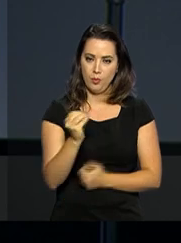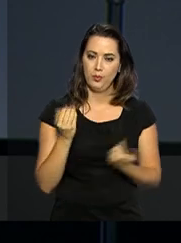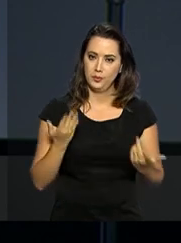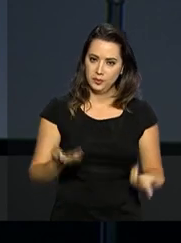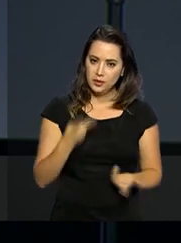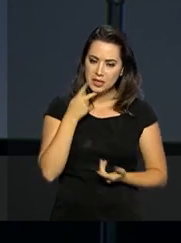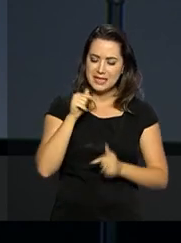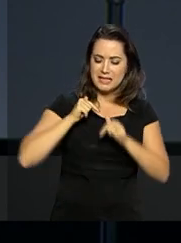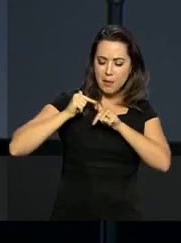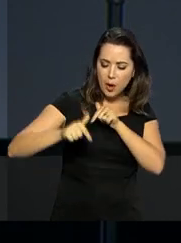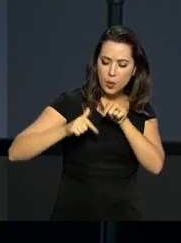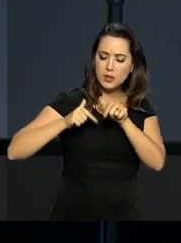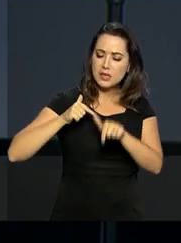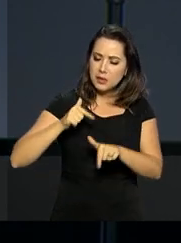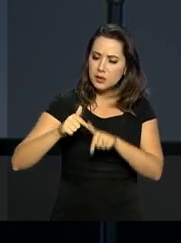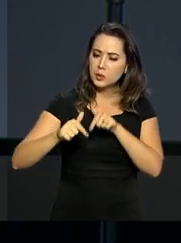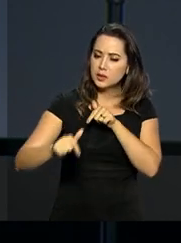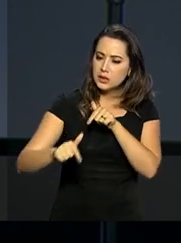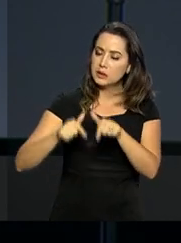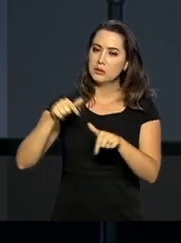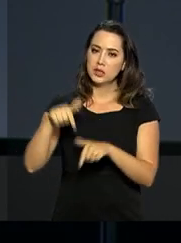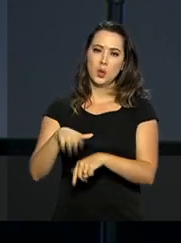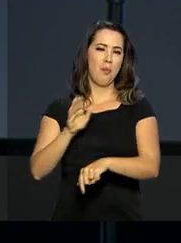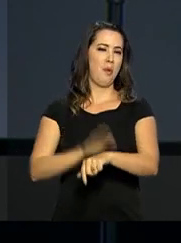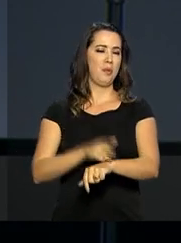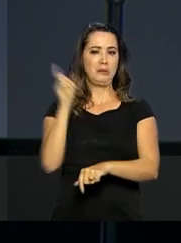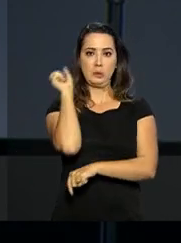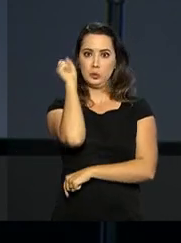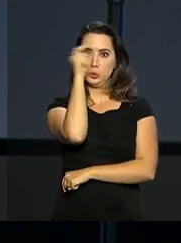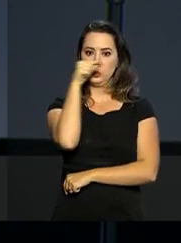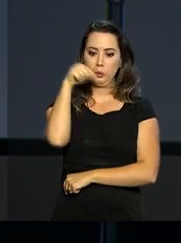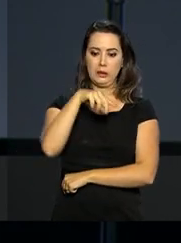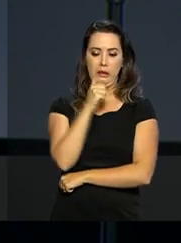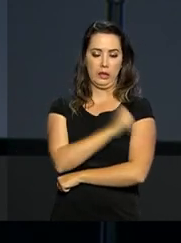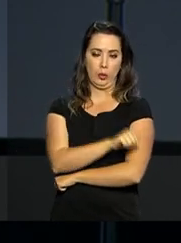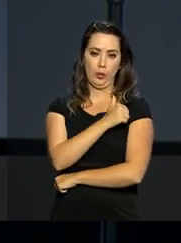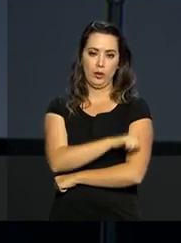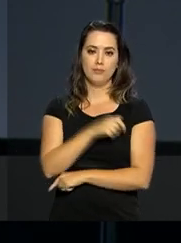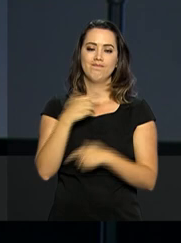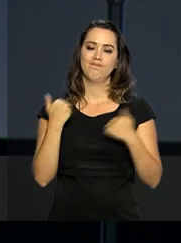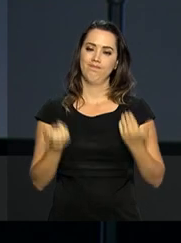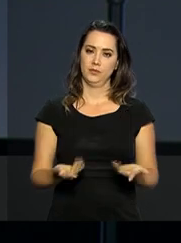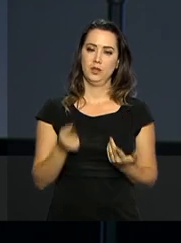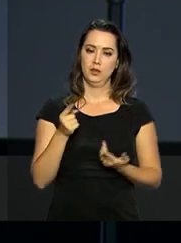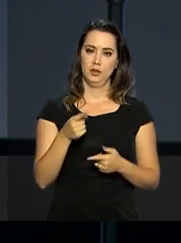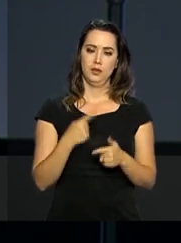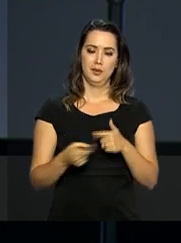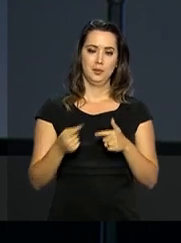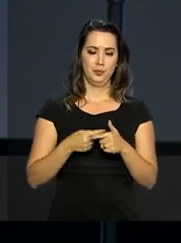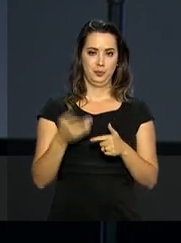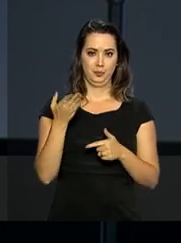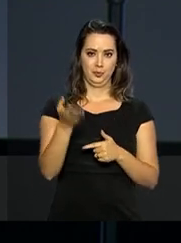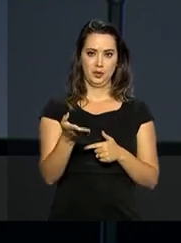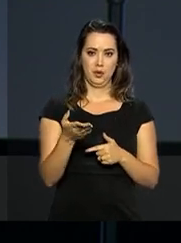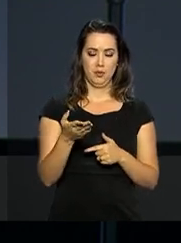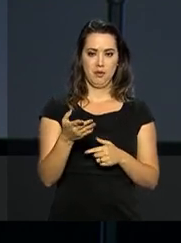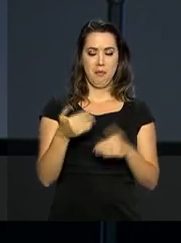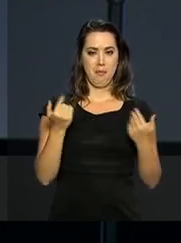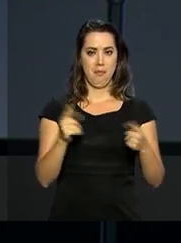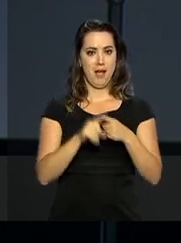momentos dificílimos aqui no Rio de Janeiro e exatamente em função desse seu